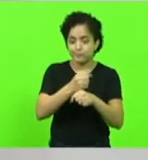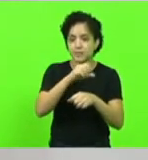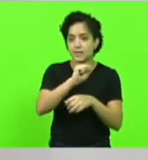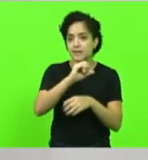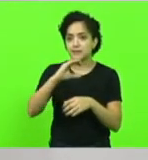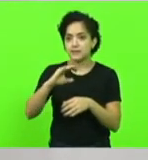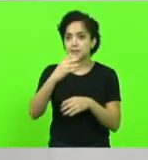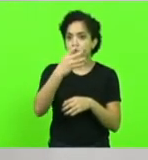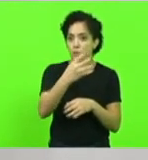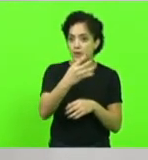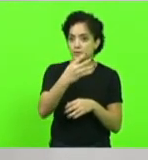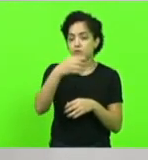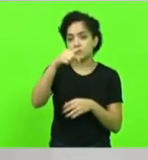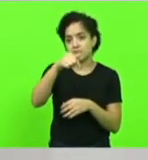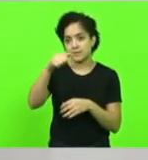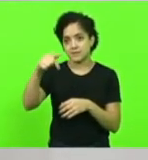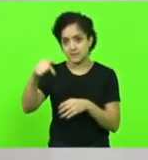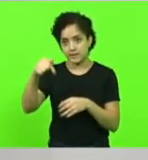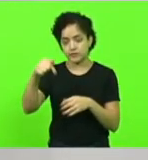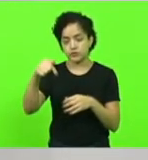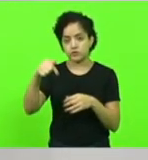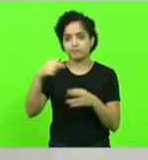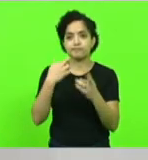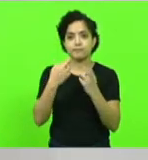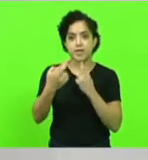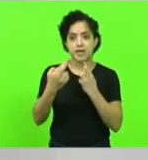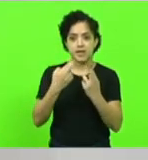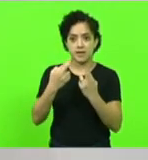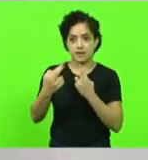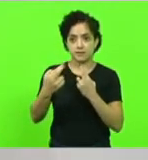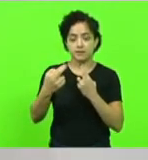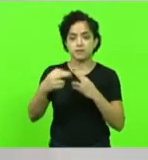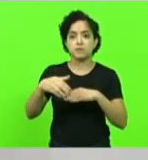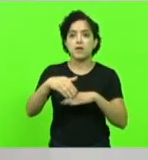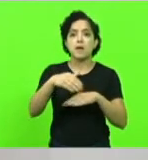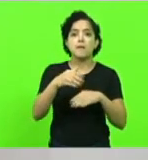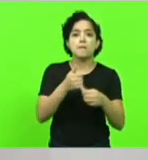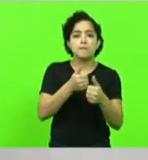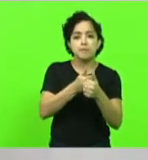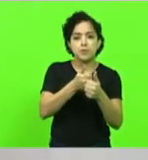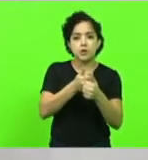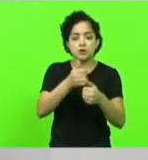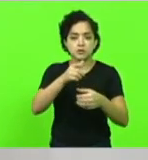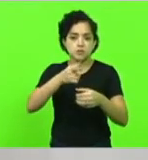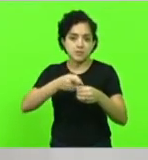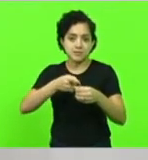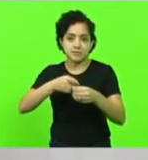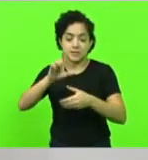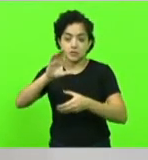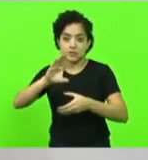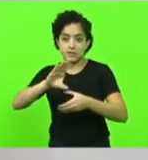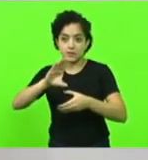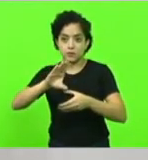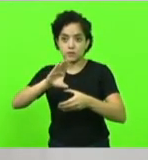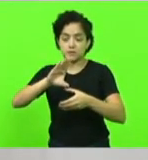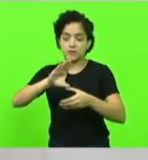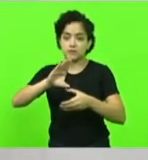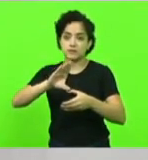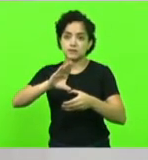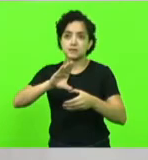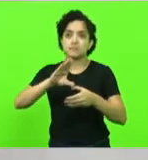presidente, que é na sua região também, próximo a Canoinhas, e é um dos trechos